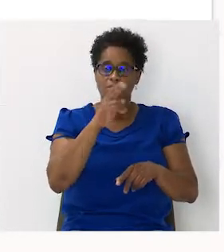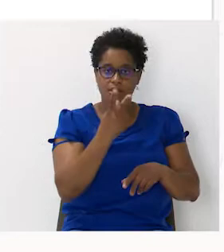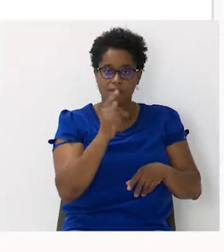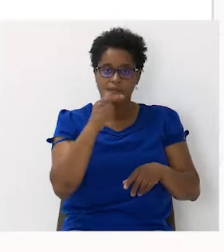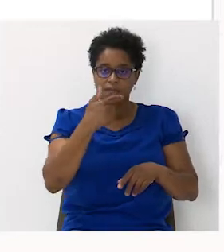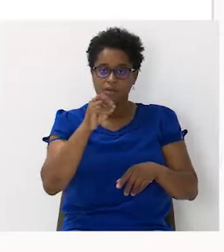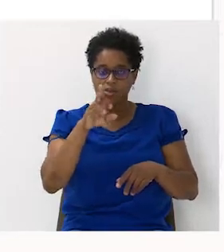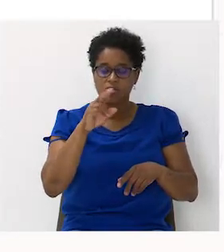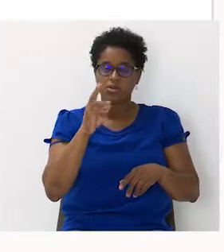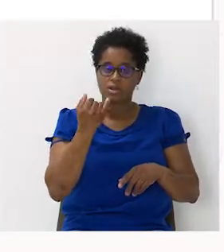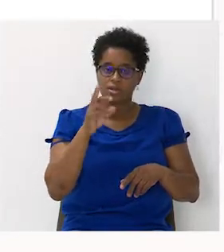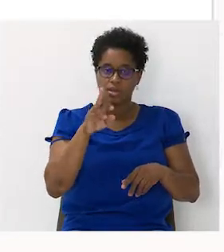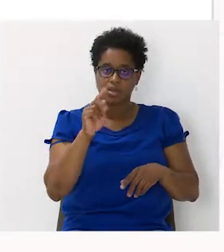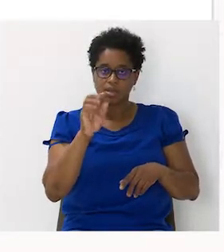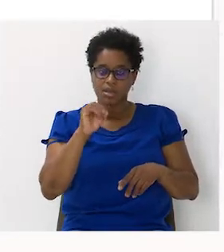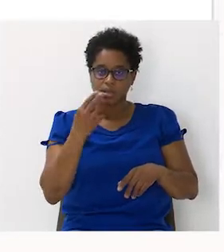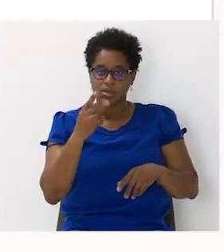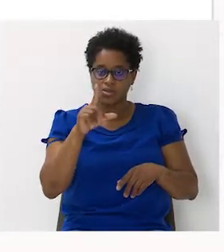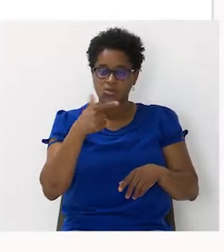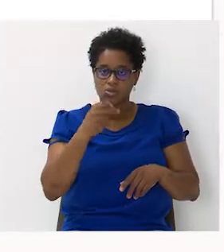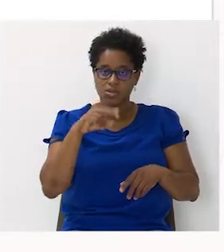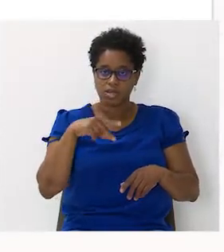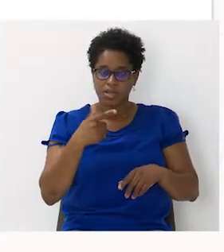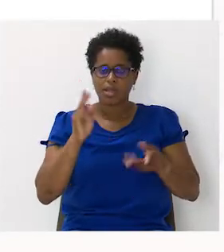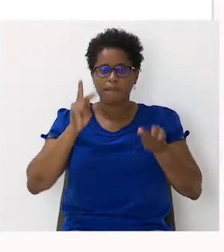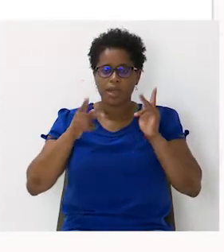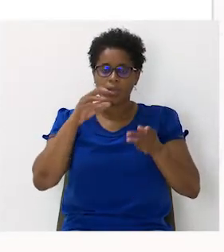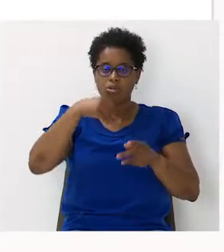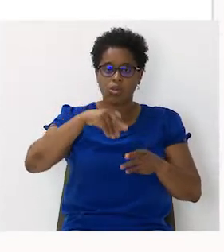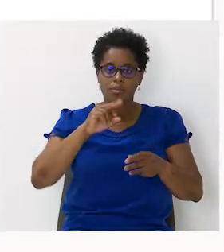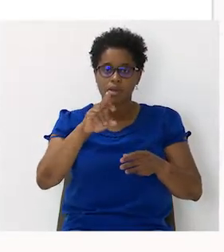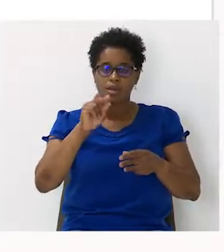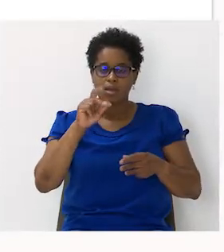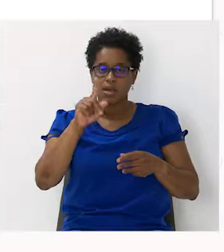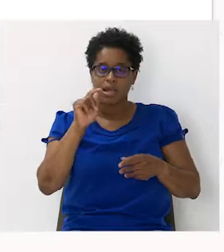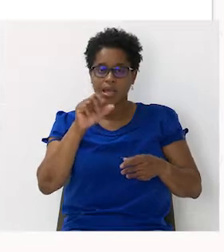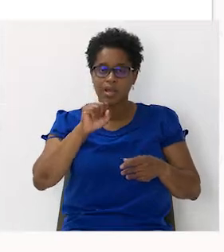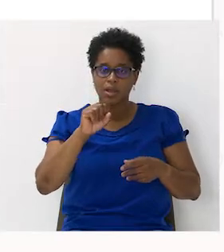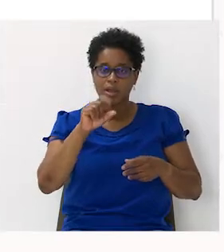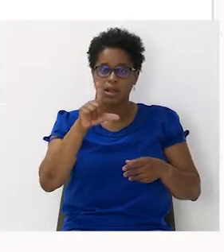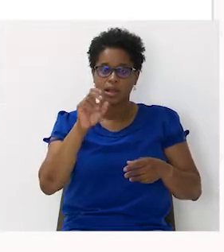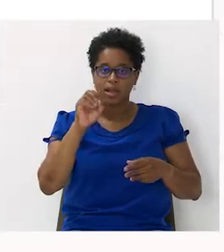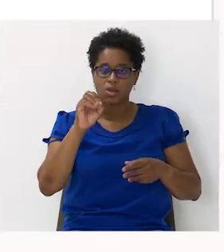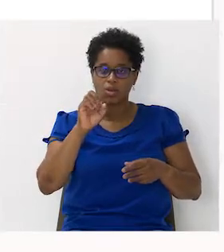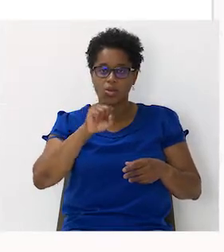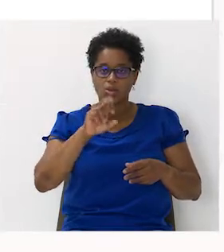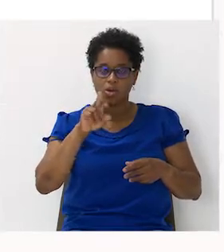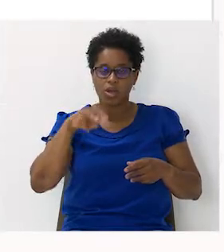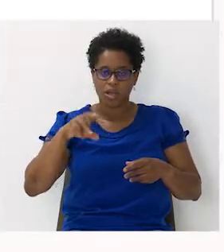Método do paralelogramo. Paralelogramo, vocês já sabem, é que figura. Nós temos aqui soma de